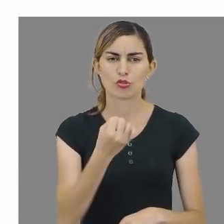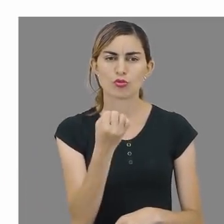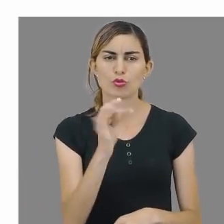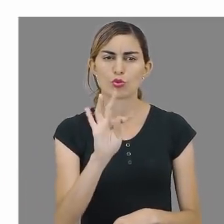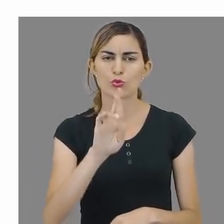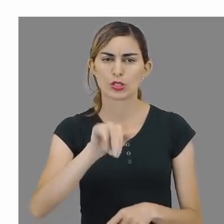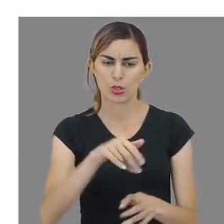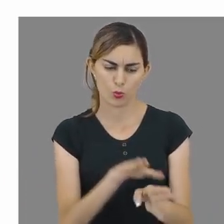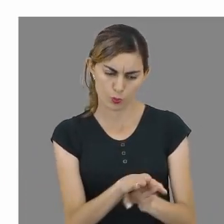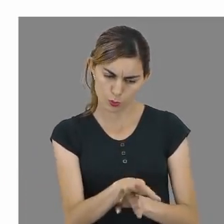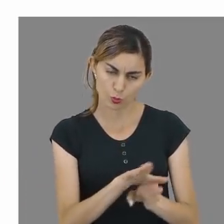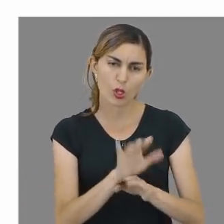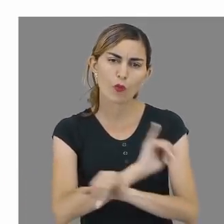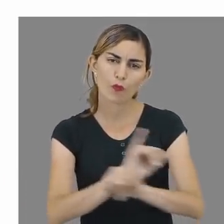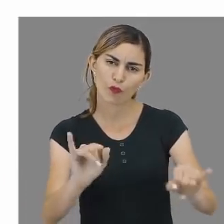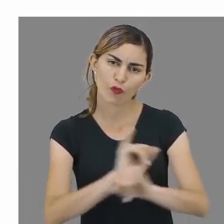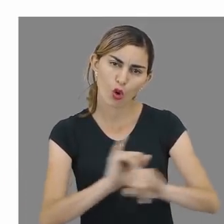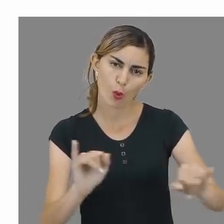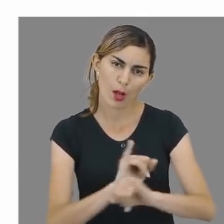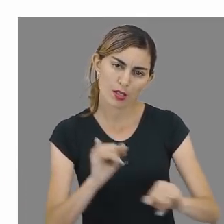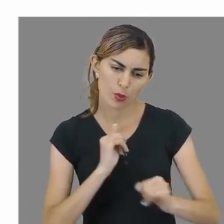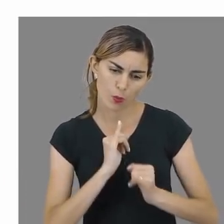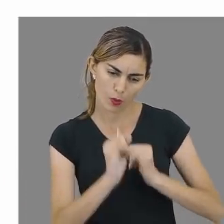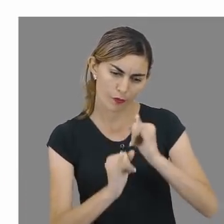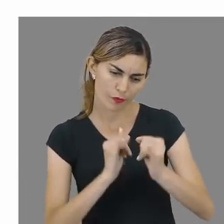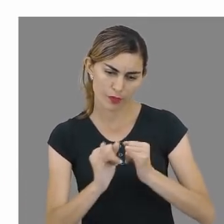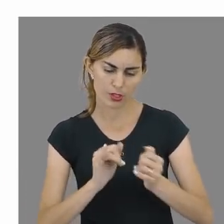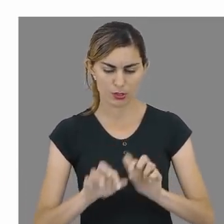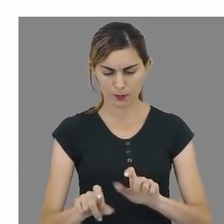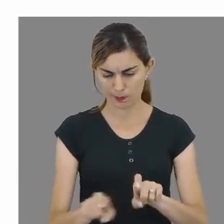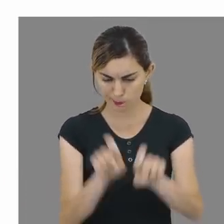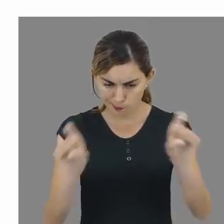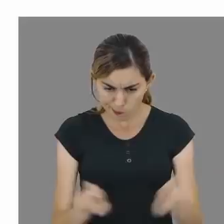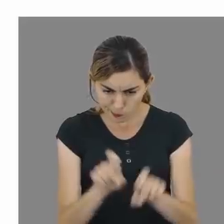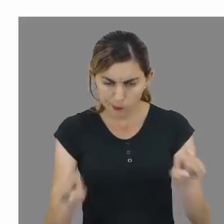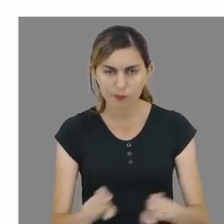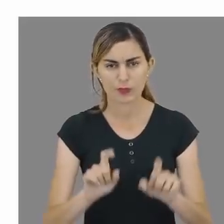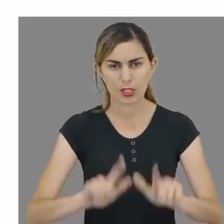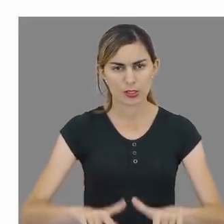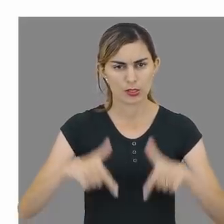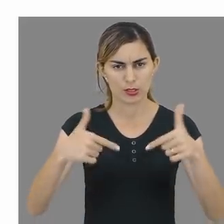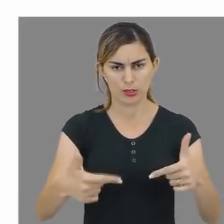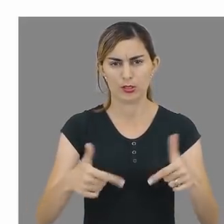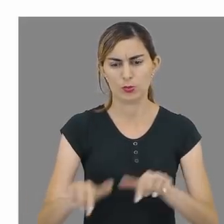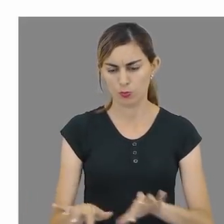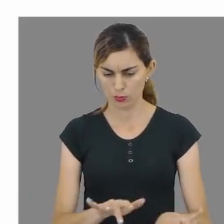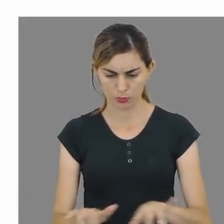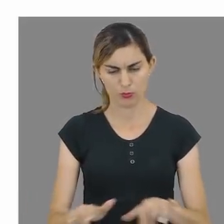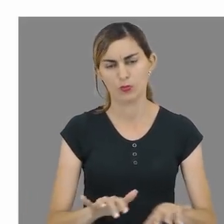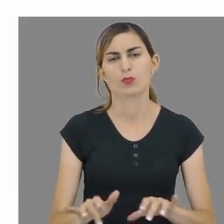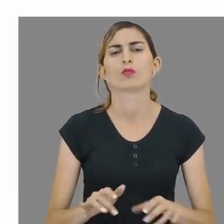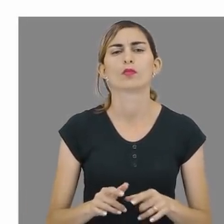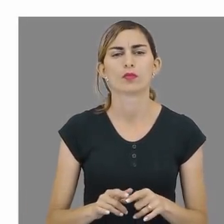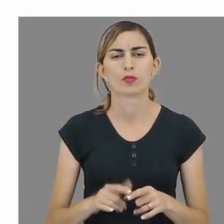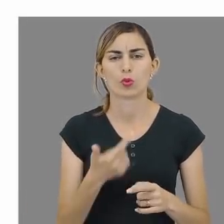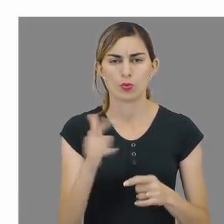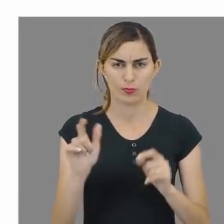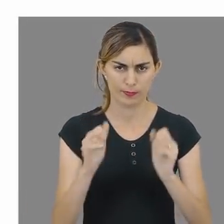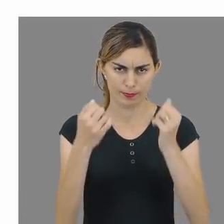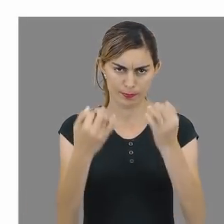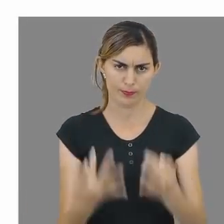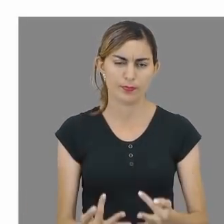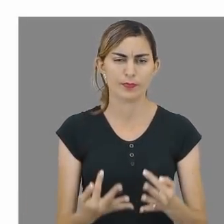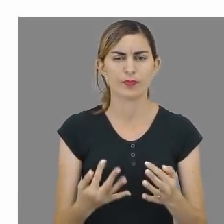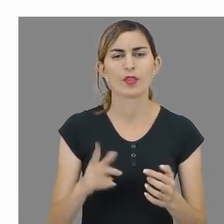instrução é uma informação que sinaliza ao computador uma ação básica a ser executada. Em outras